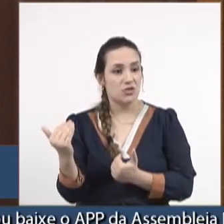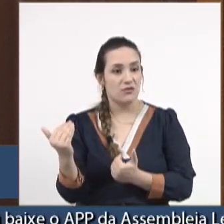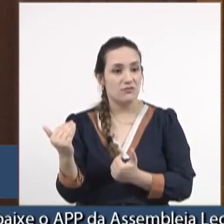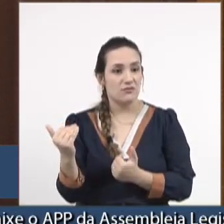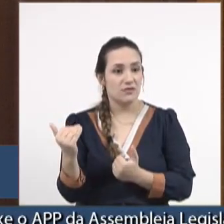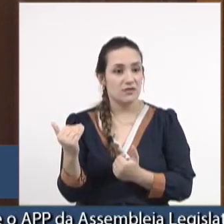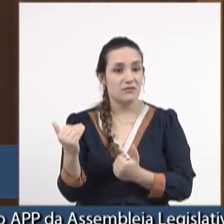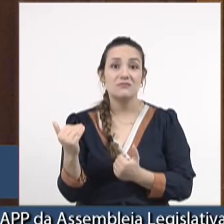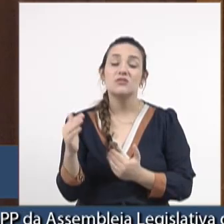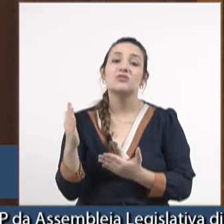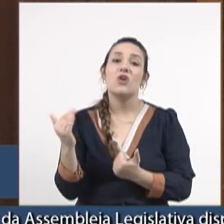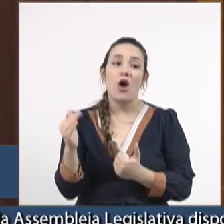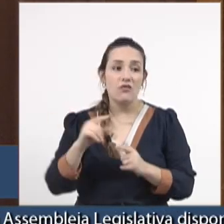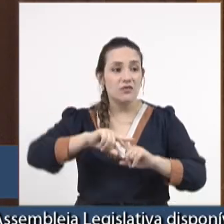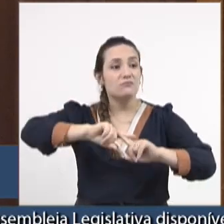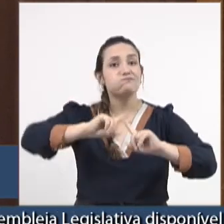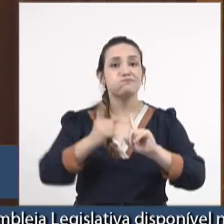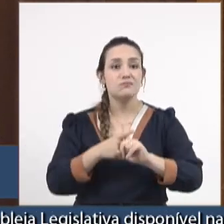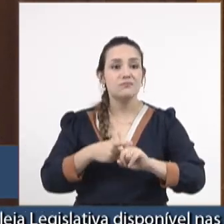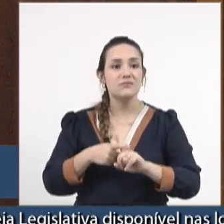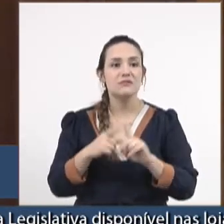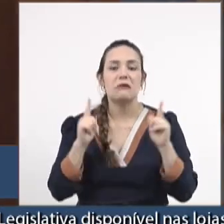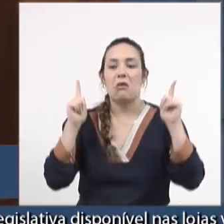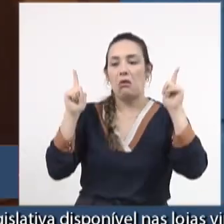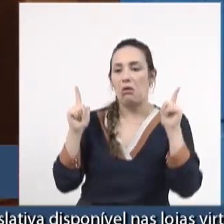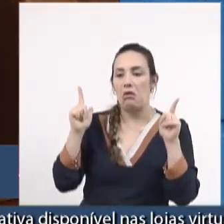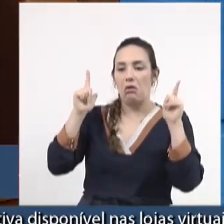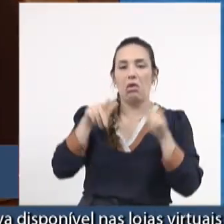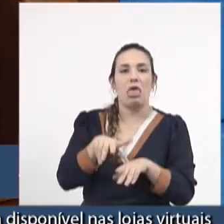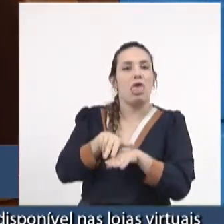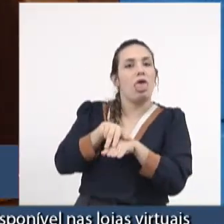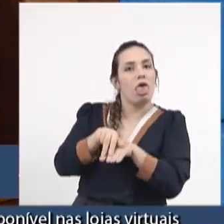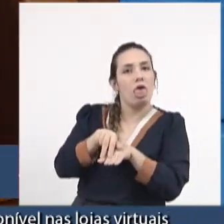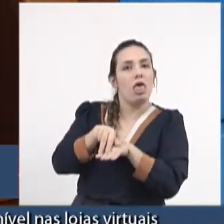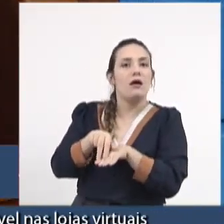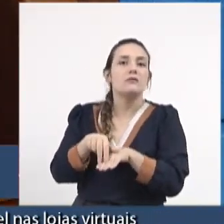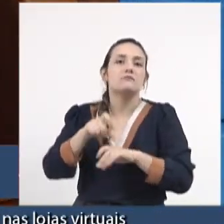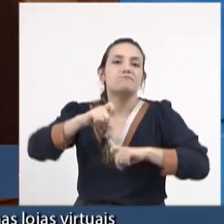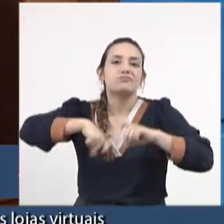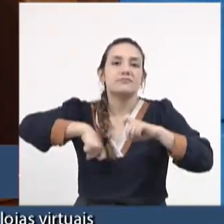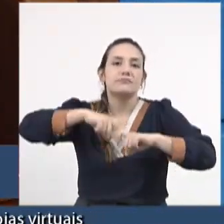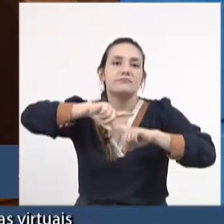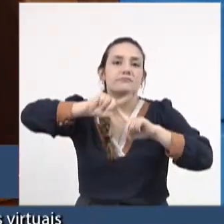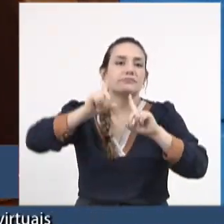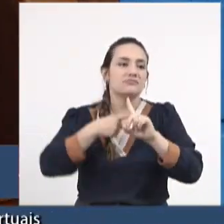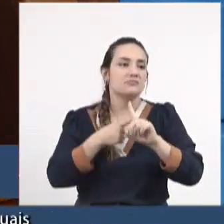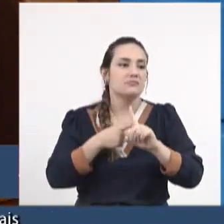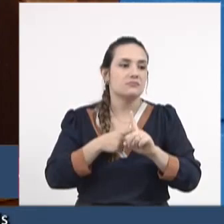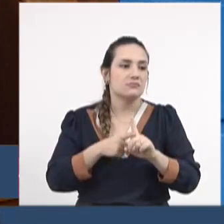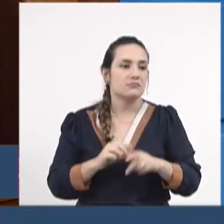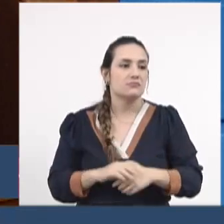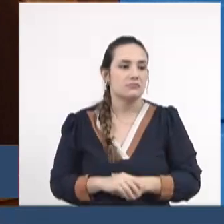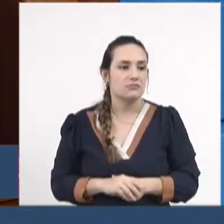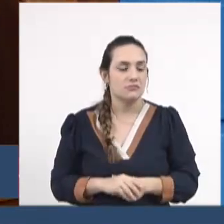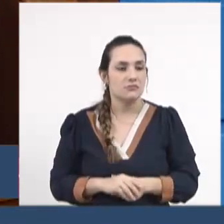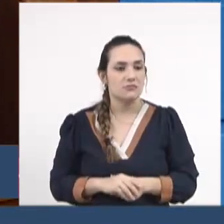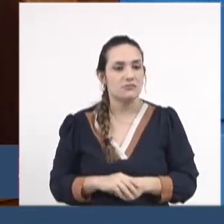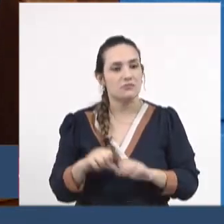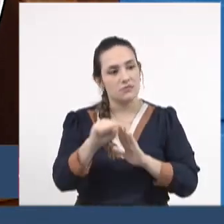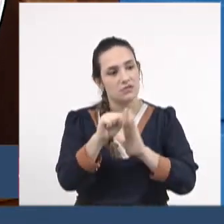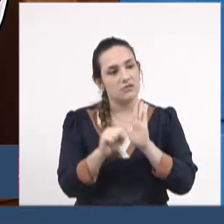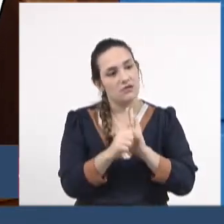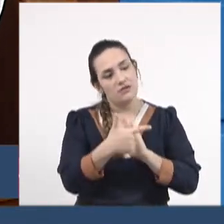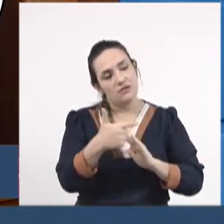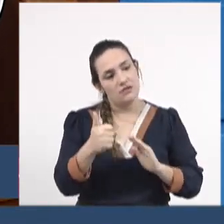baile funk? Existe uma associação para acolhimento de mulheres que engravidam em baile funk. Olha só, em pleno